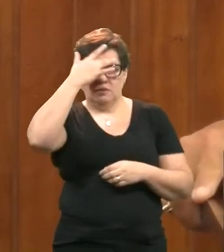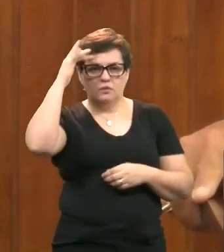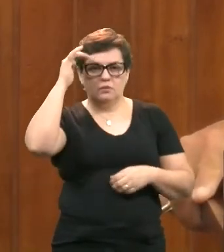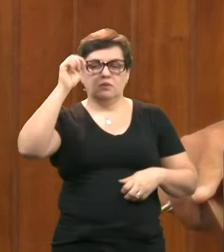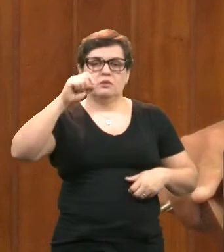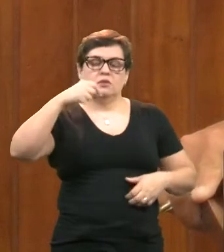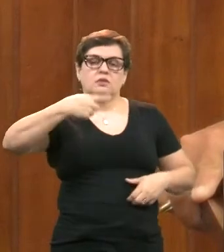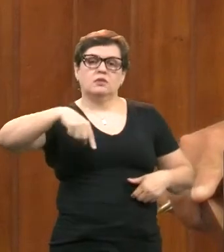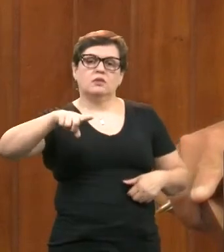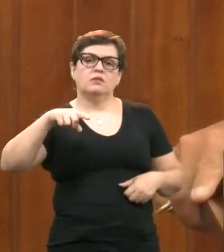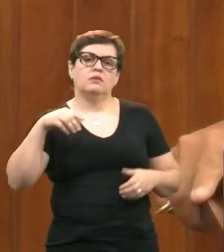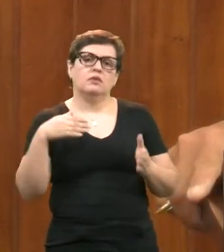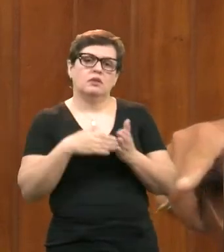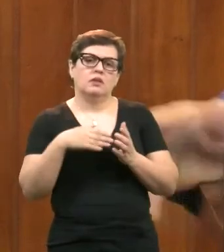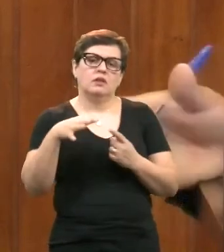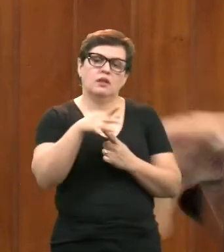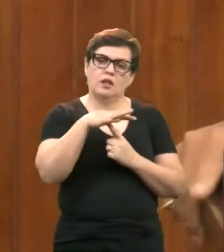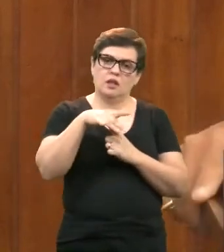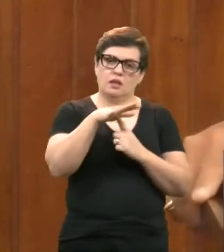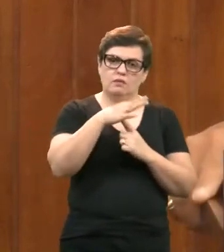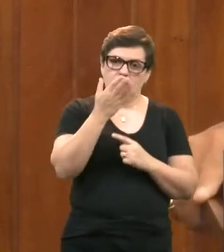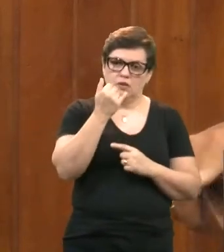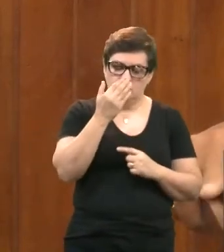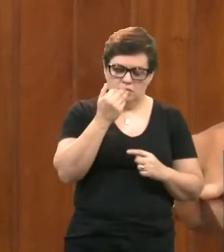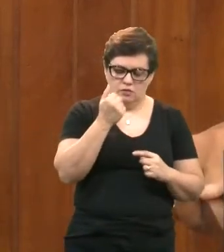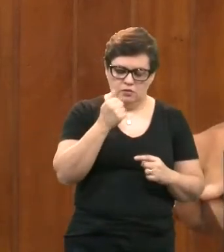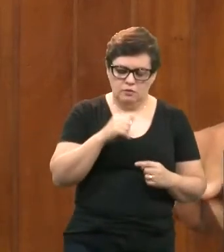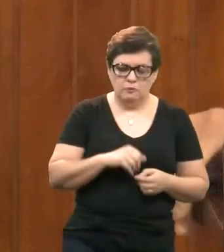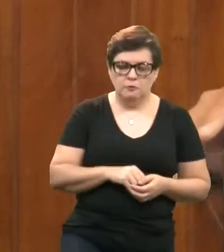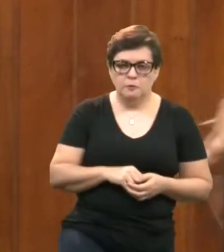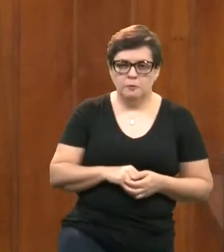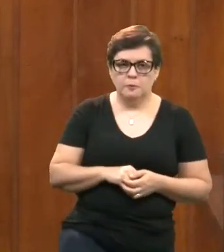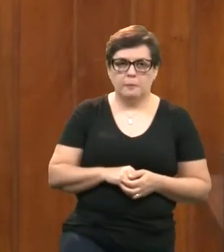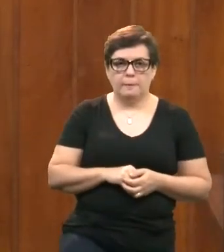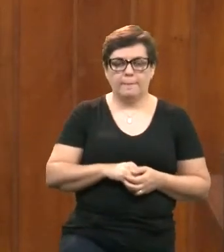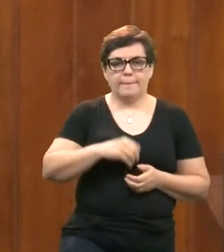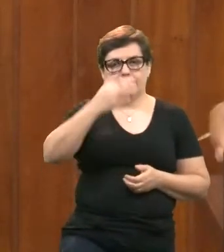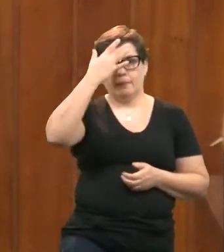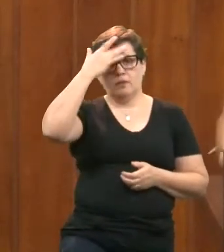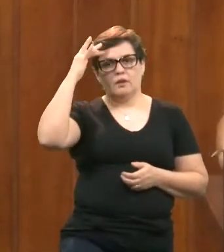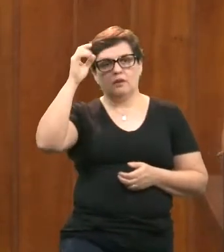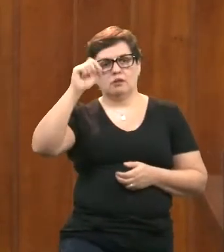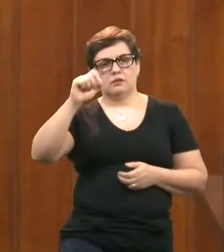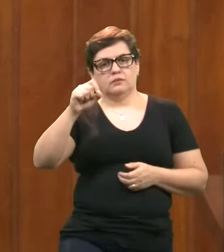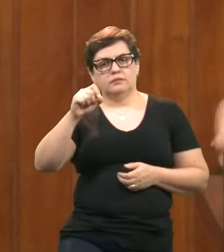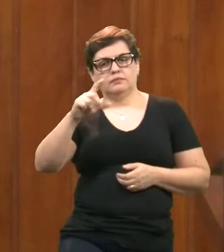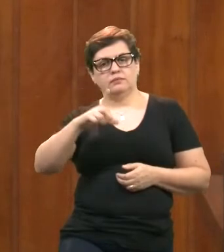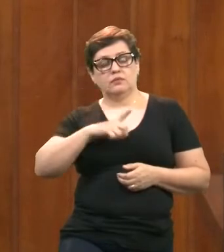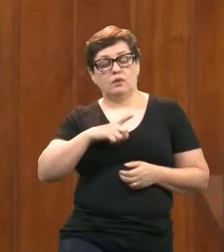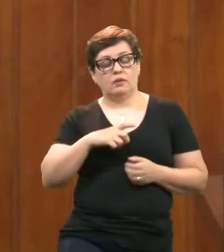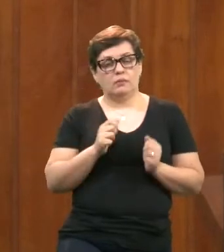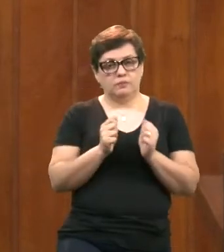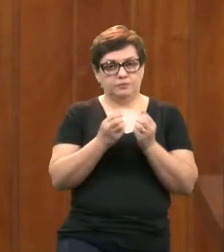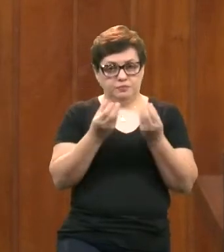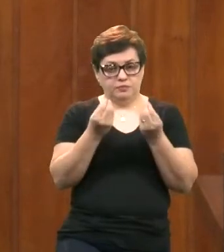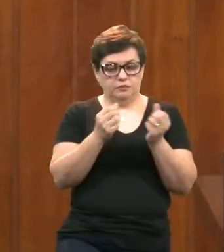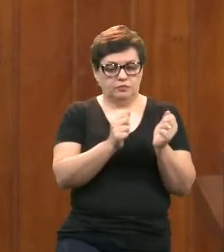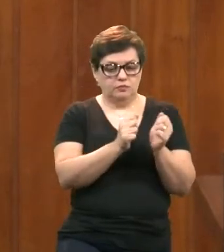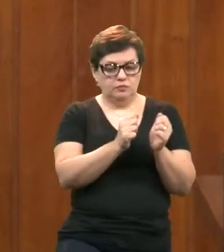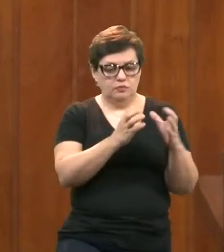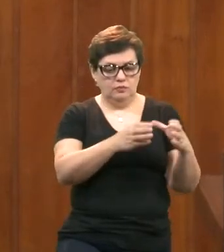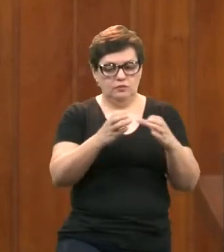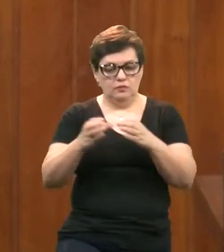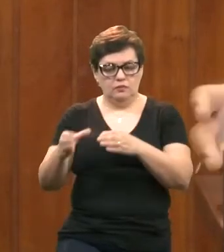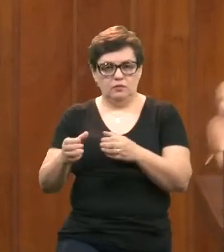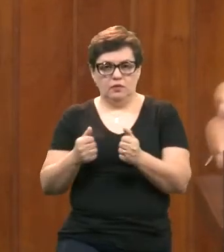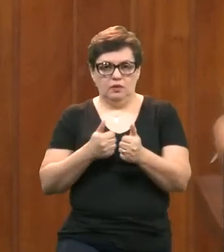vão até a feirinha onde foi citada aqui, que é do Food Park, pessoas ali, que são bairros, vários bairros que